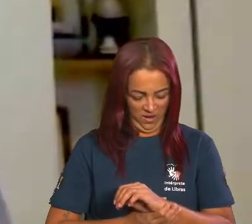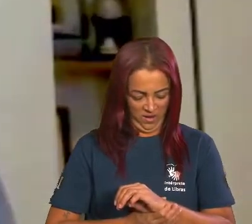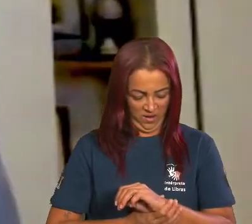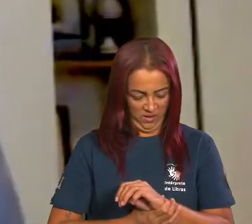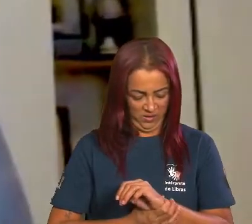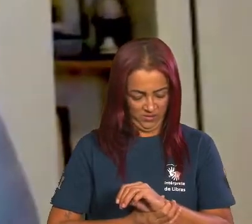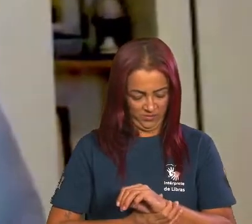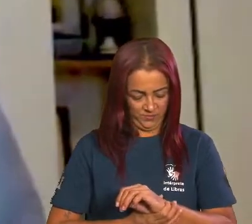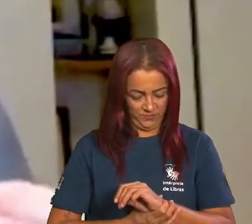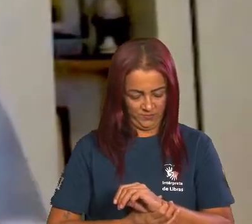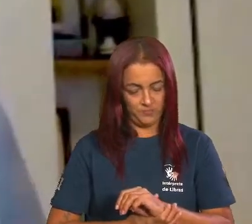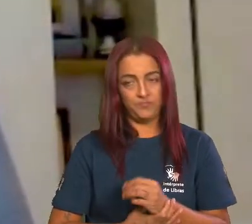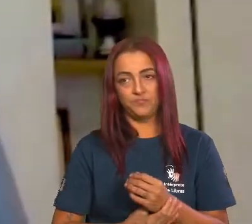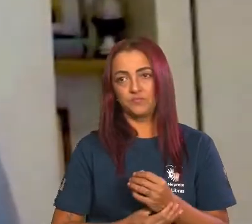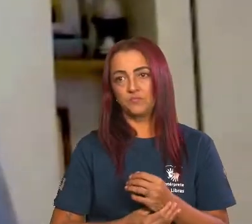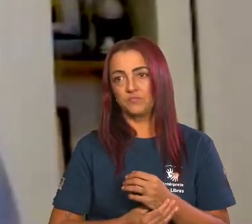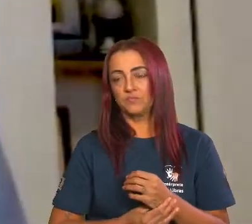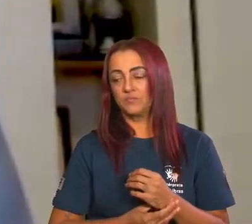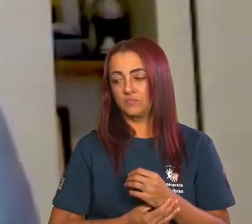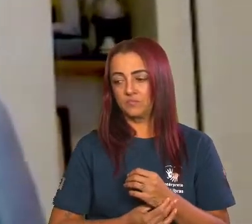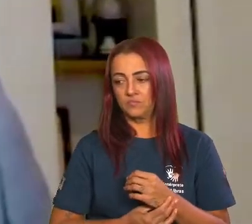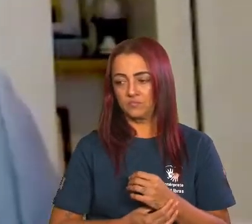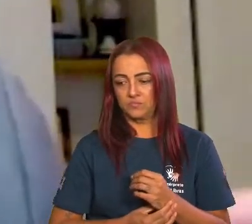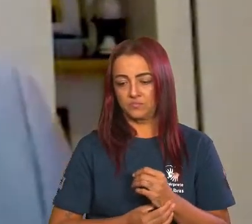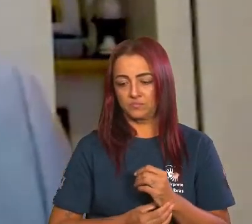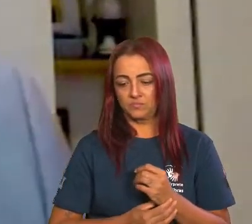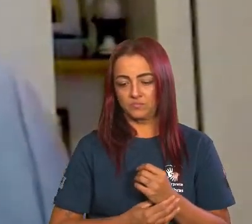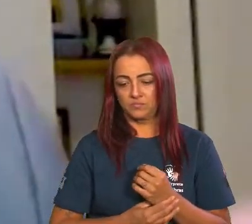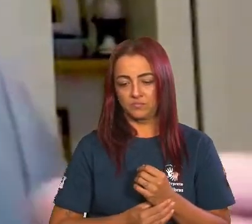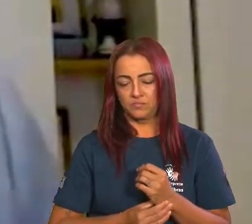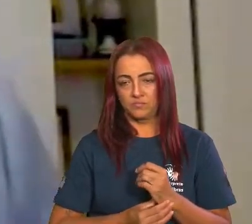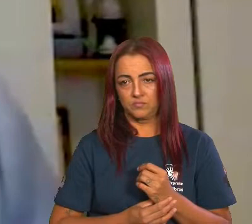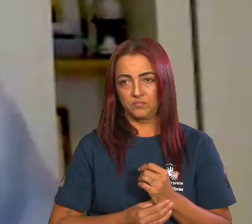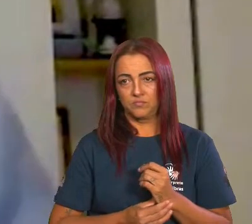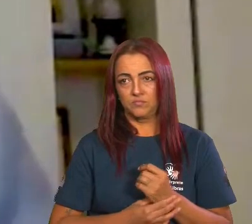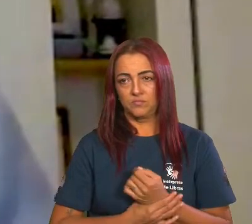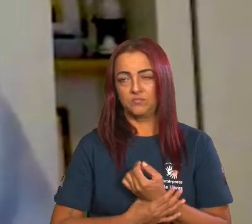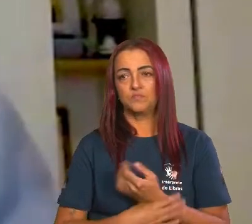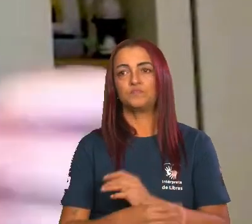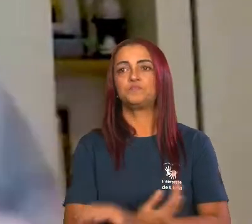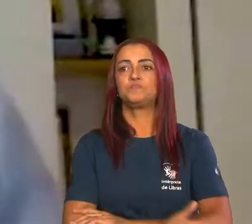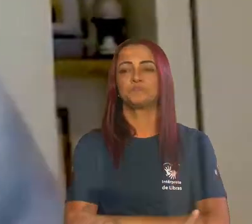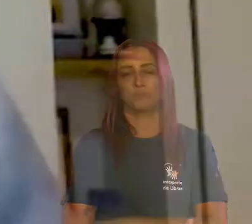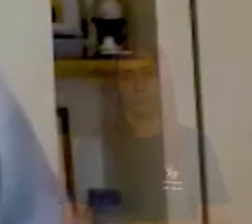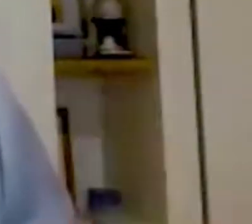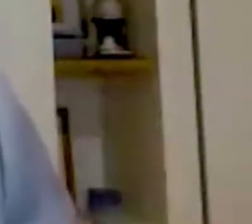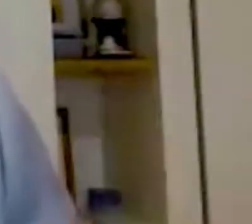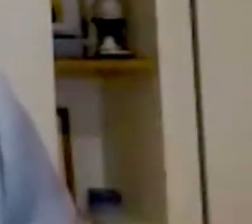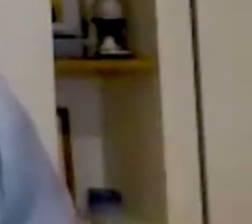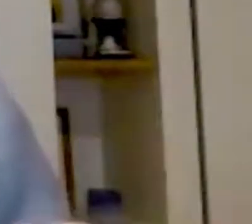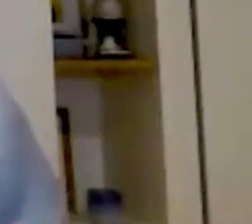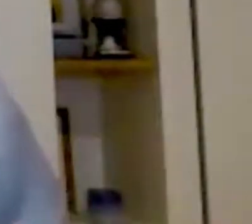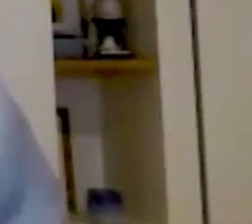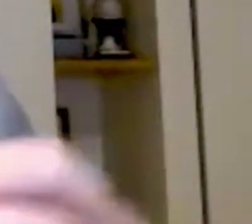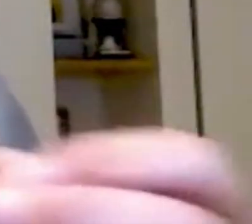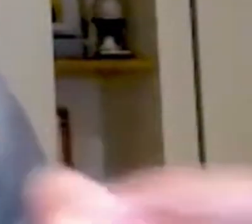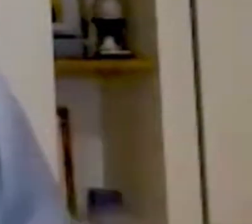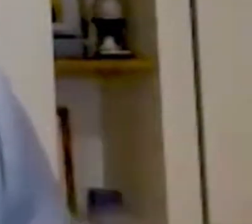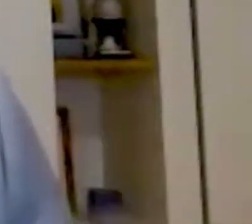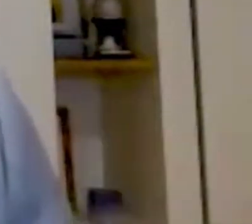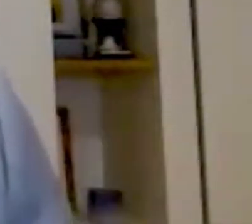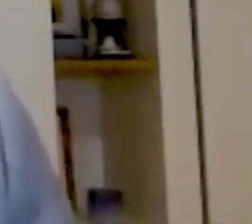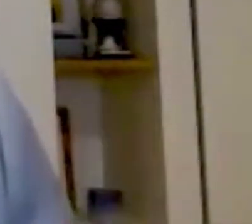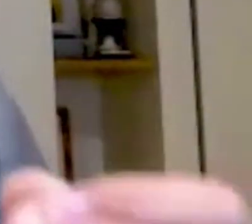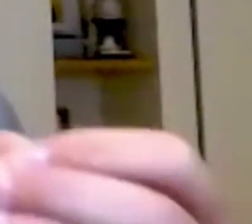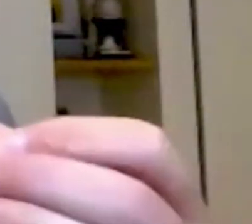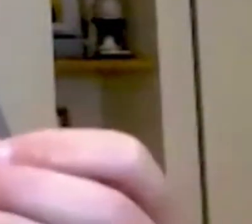sua maioria, não tinham noção do futuro que a vida lhes reservava. Era uma